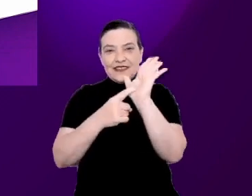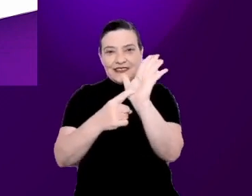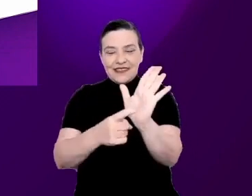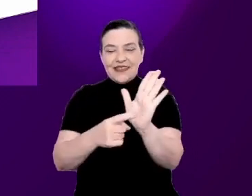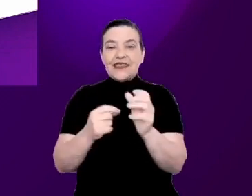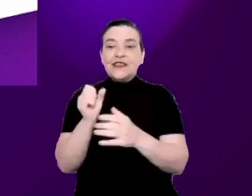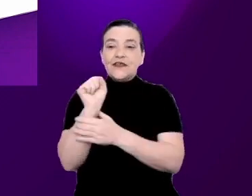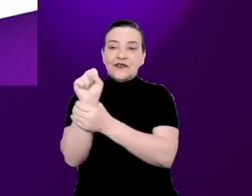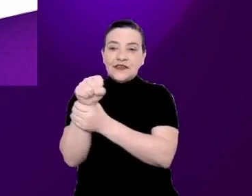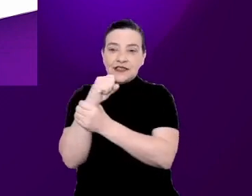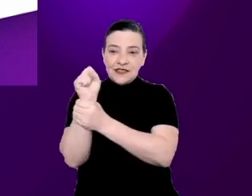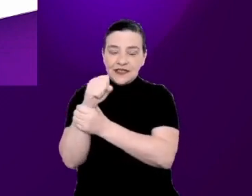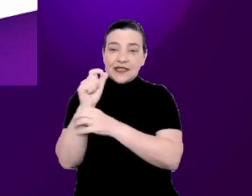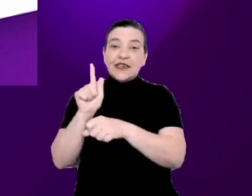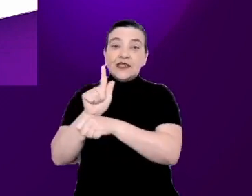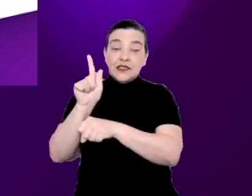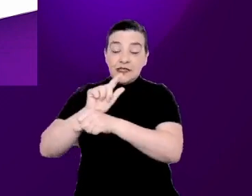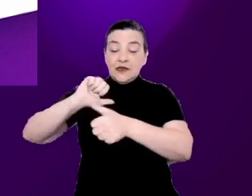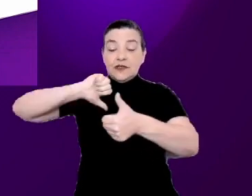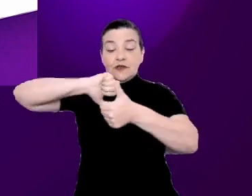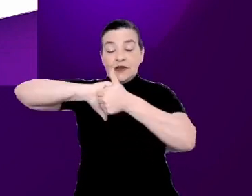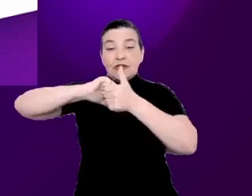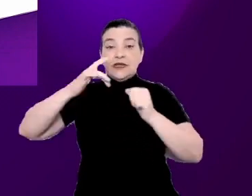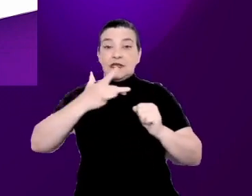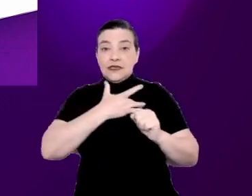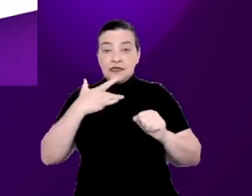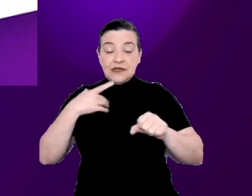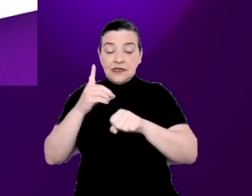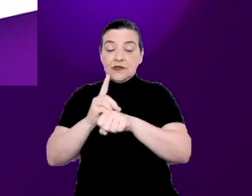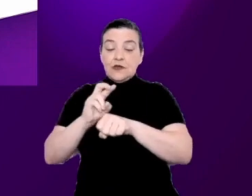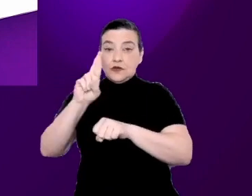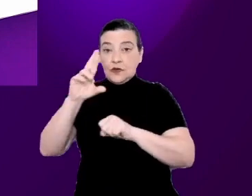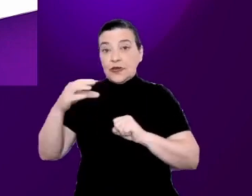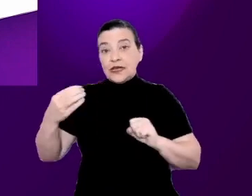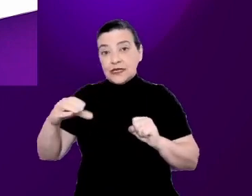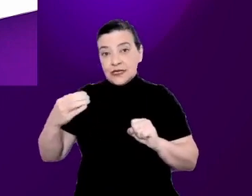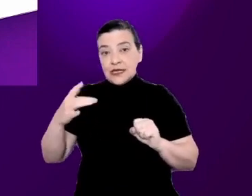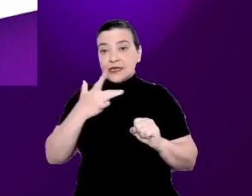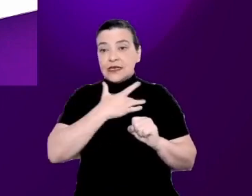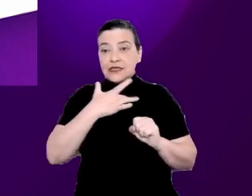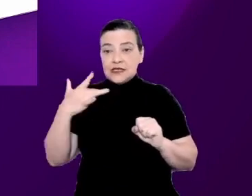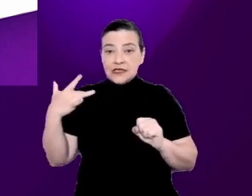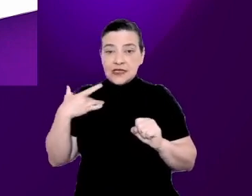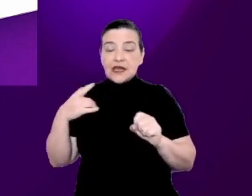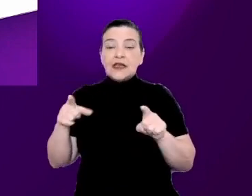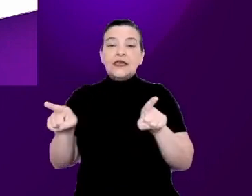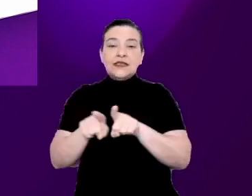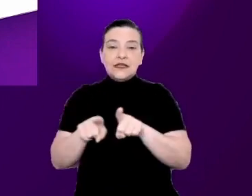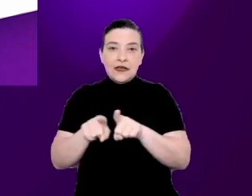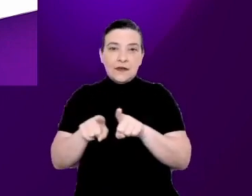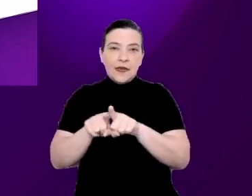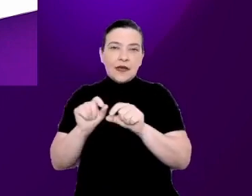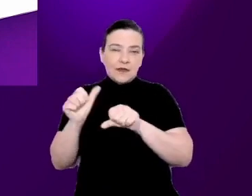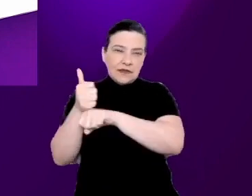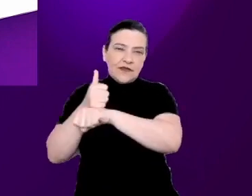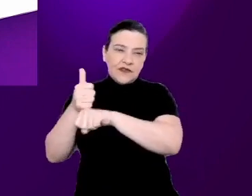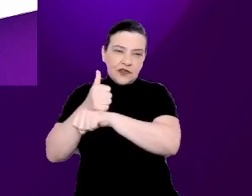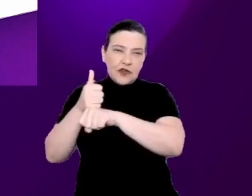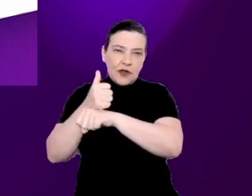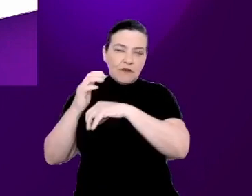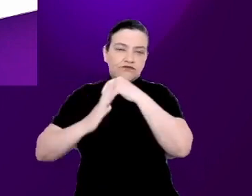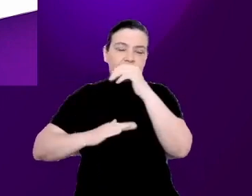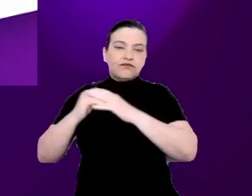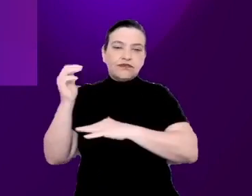especialista em gestão de qualidade e saúde, doutora em ciências da saúde e Yellow Belt em VBHC.